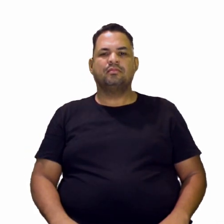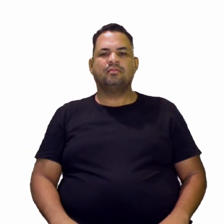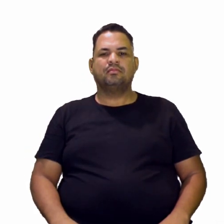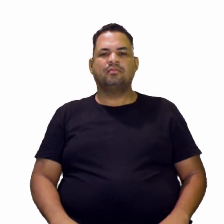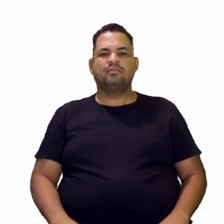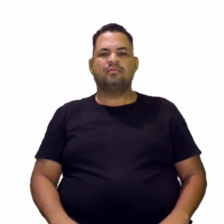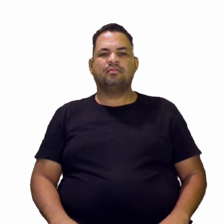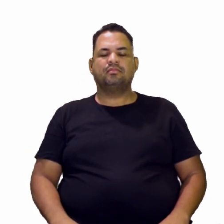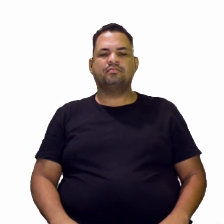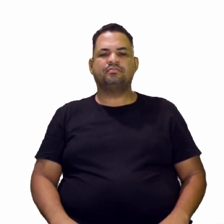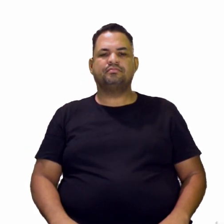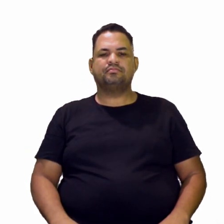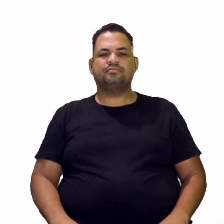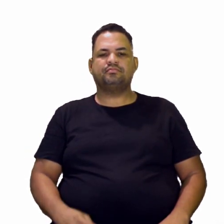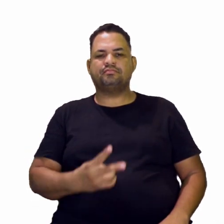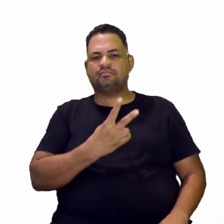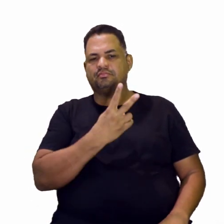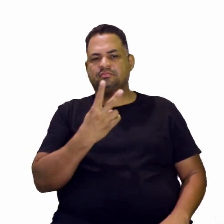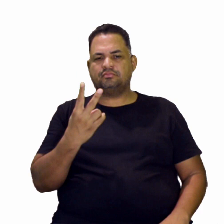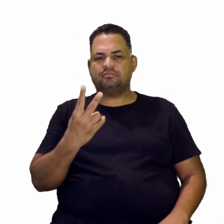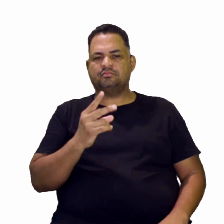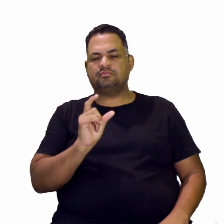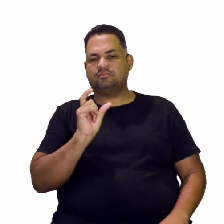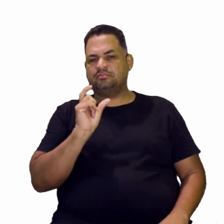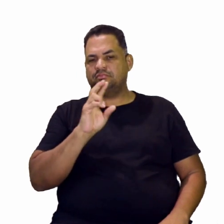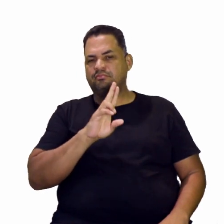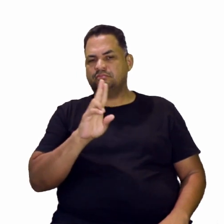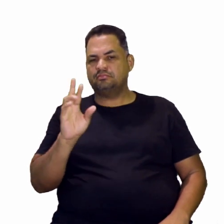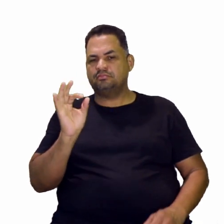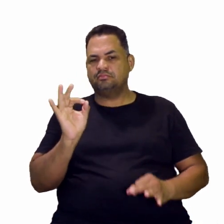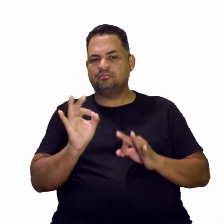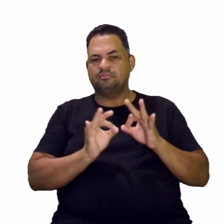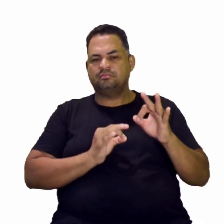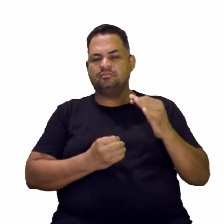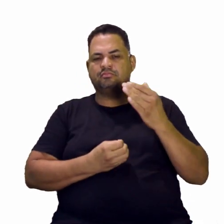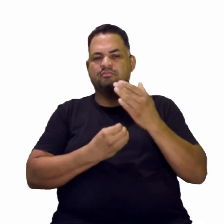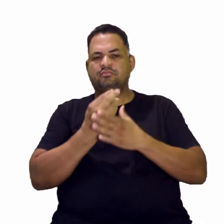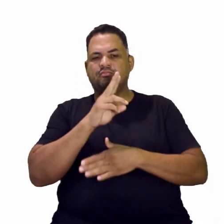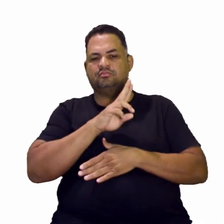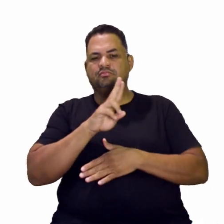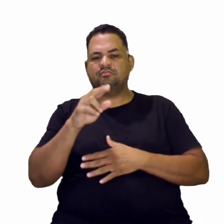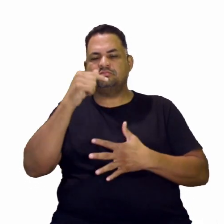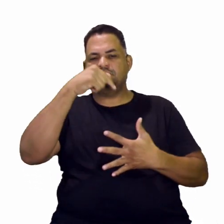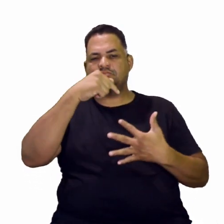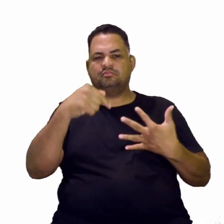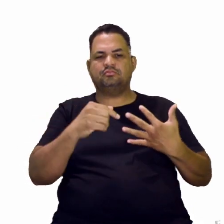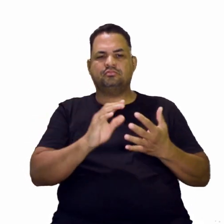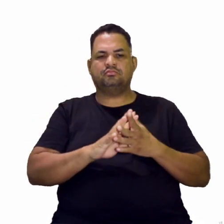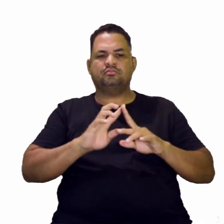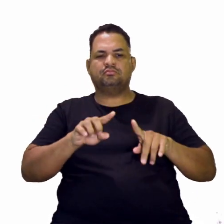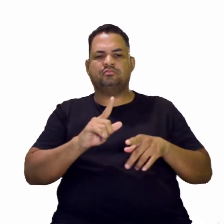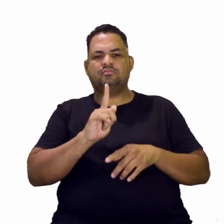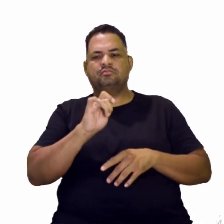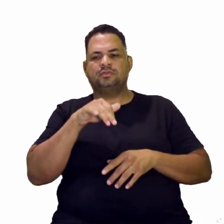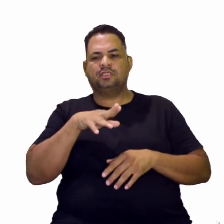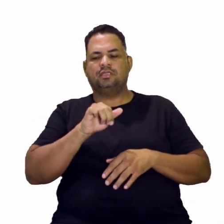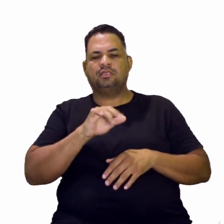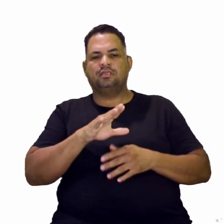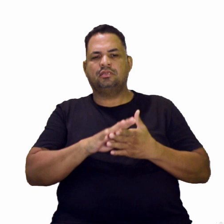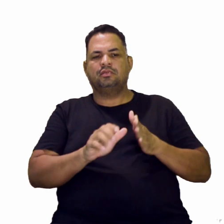Tá bom? E esses dois nomes vão formar o nome da espécie. Só que no gênero, a